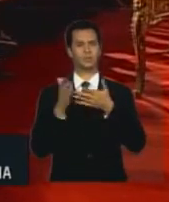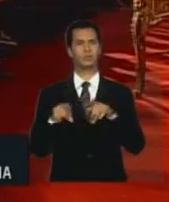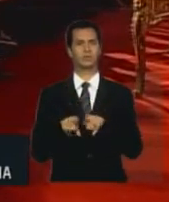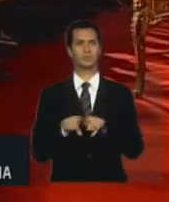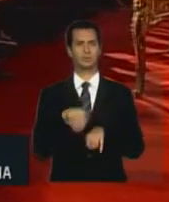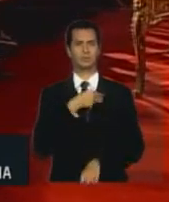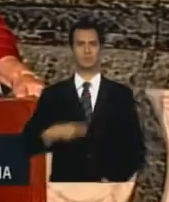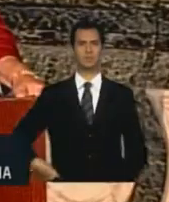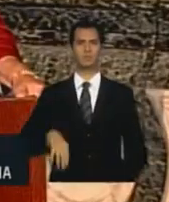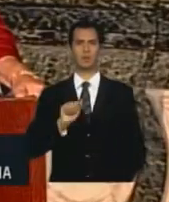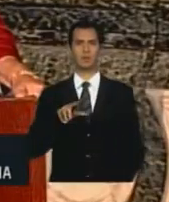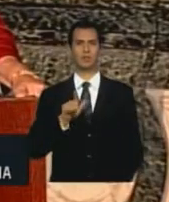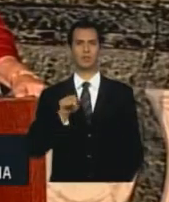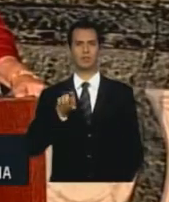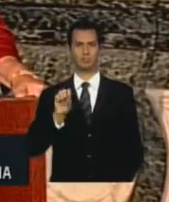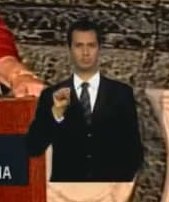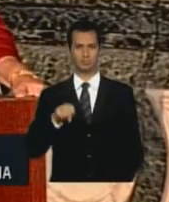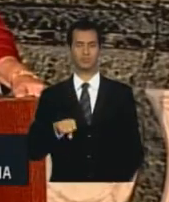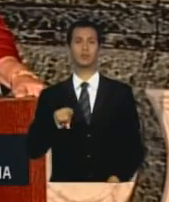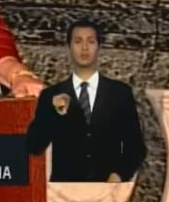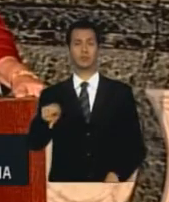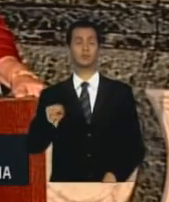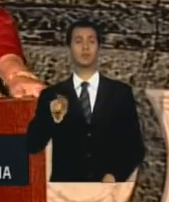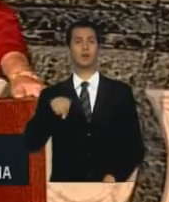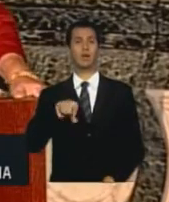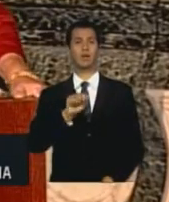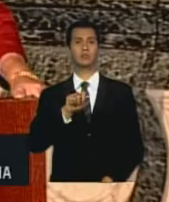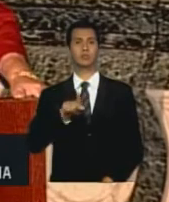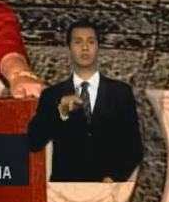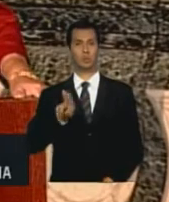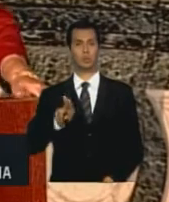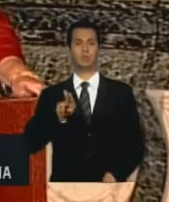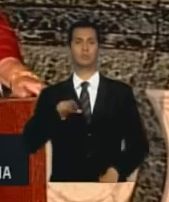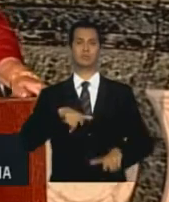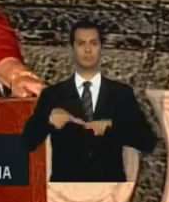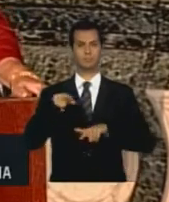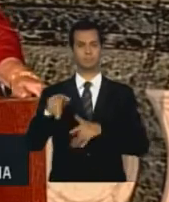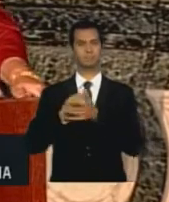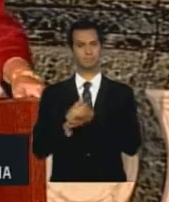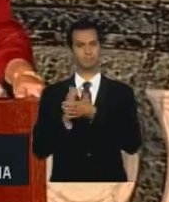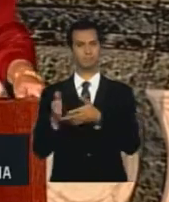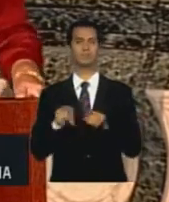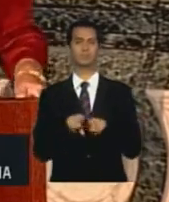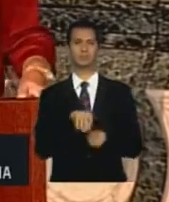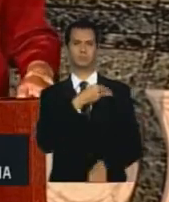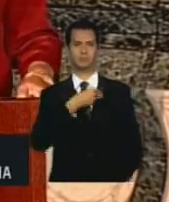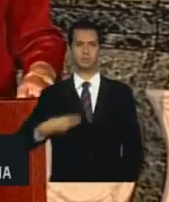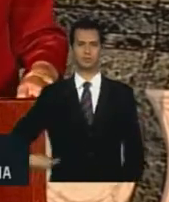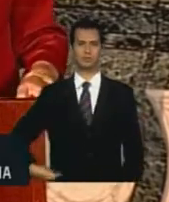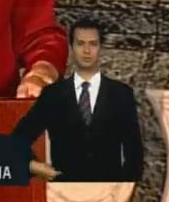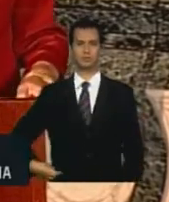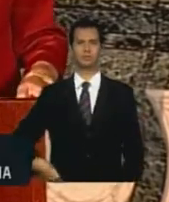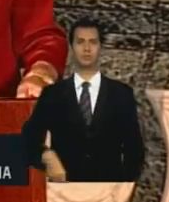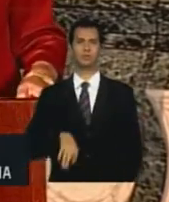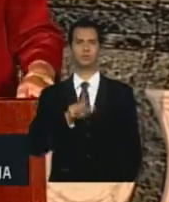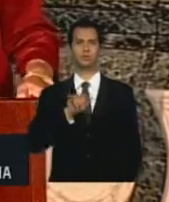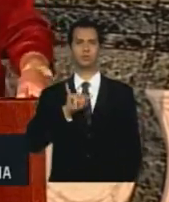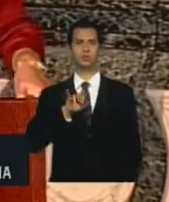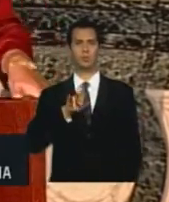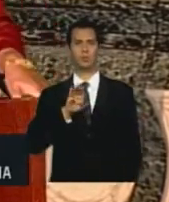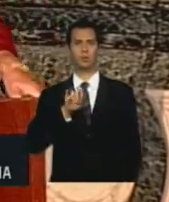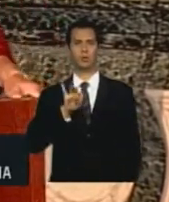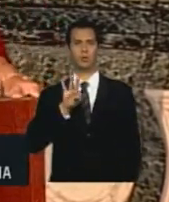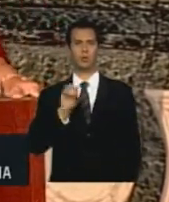ministros Adams, Luiz Adams, da Advocacia Geral da União, o ministro